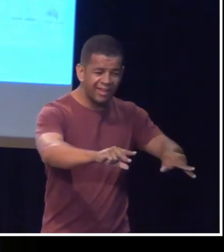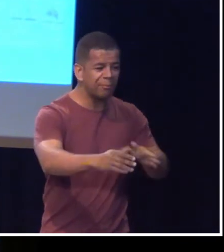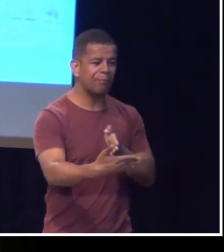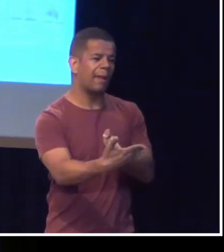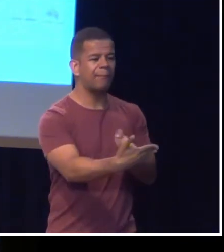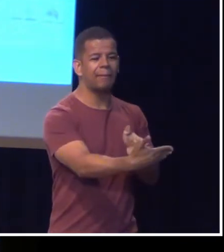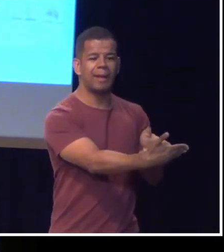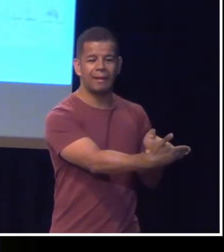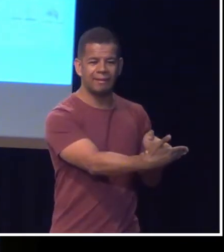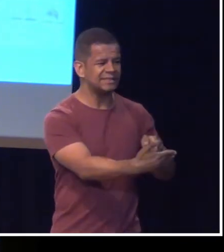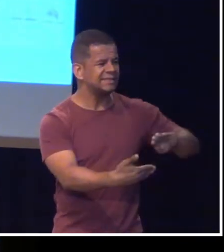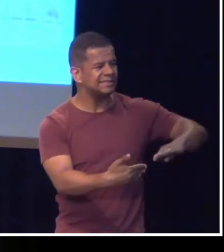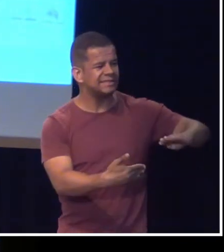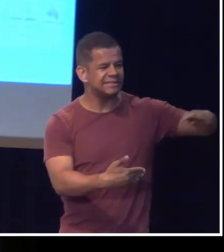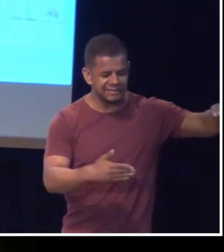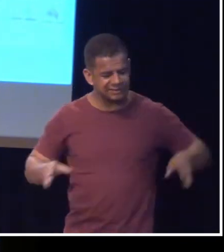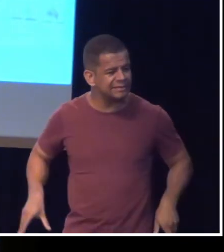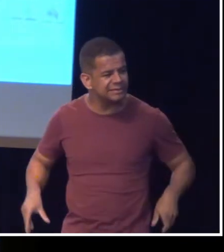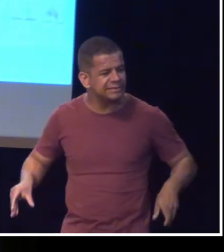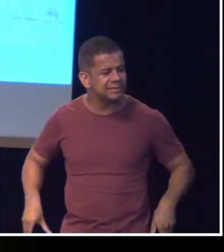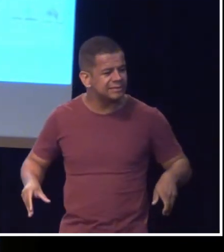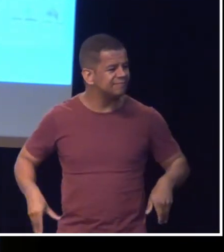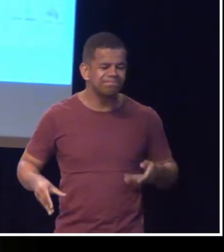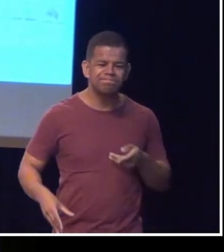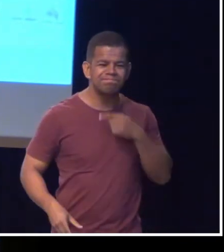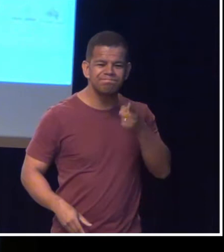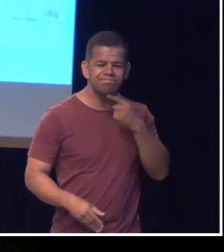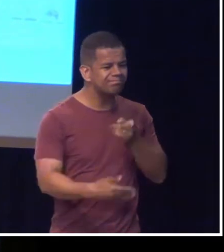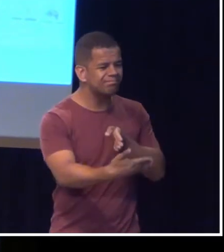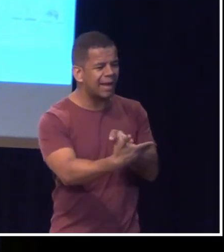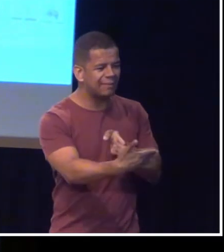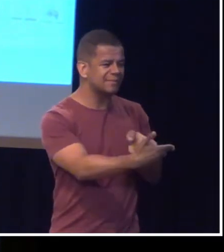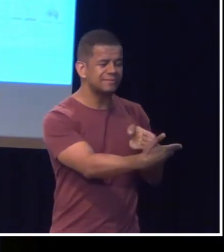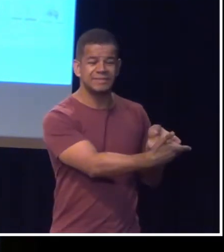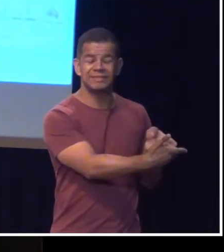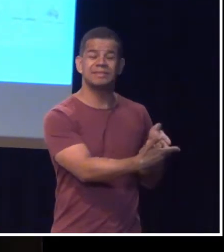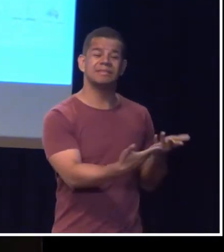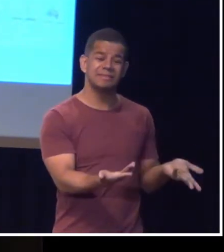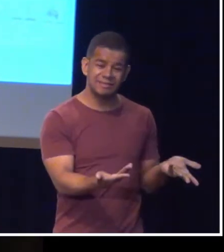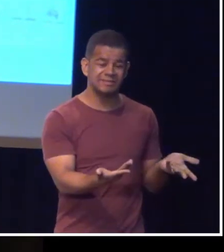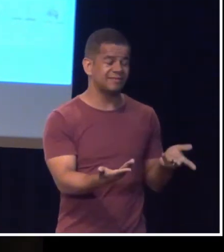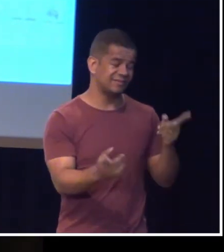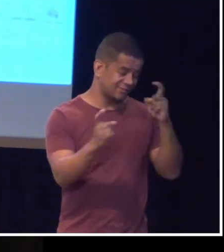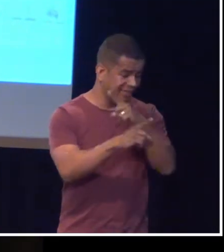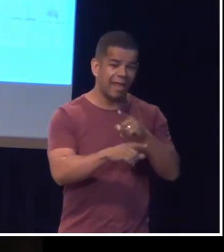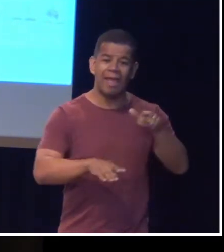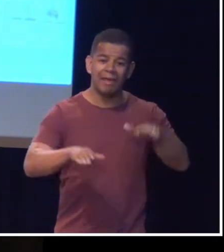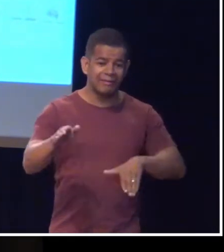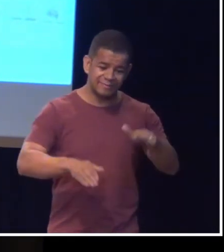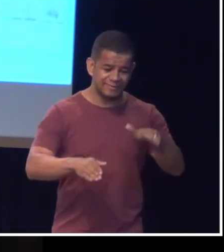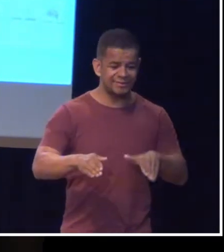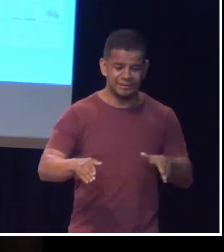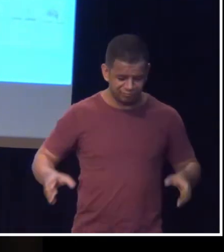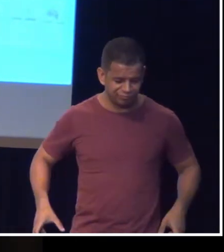o acesso. Né? Você vê sempre o cadeirante lá tentando ter acesso a determinados espaços na cidade. Aquela calçada maravilhosa que você tem lá